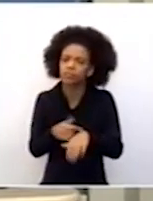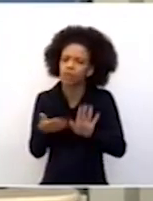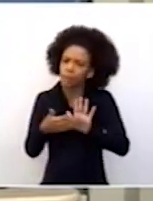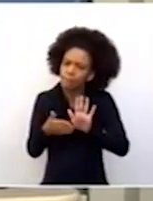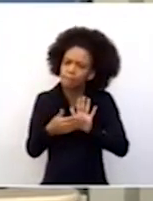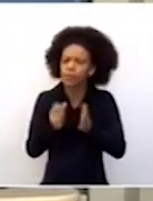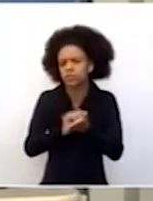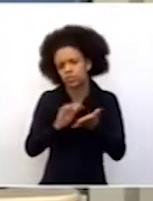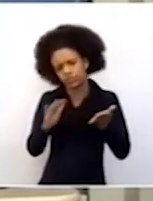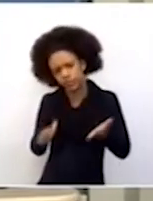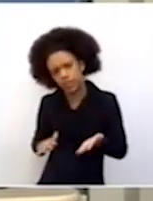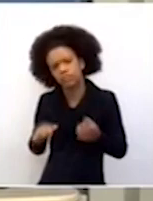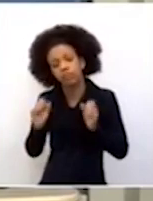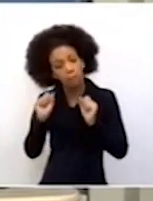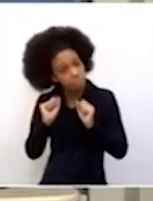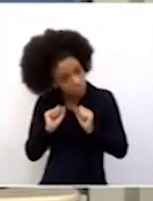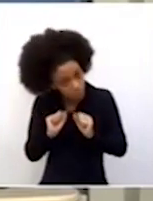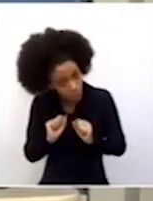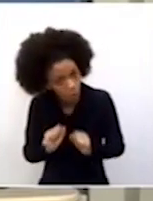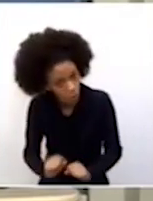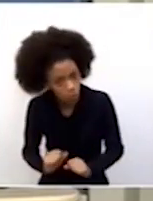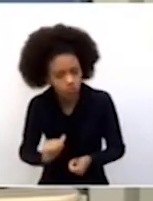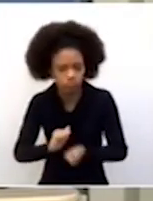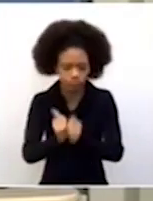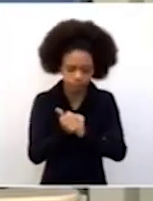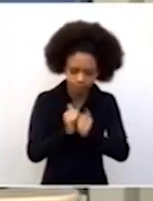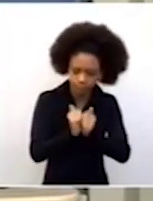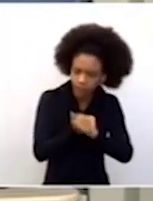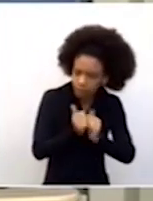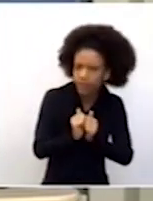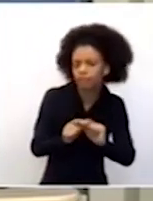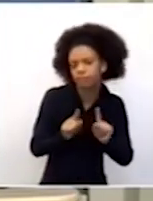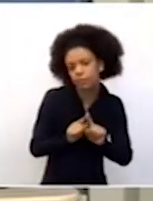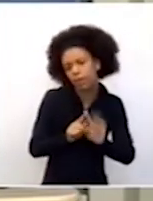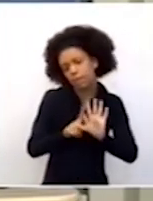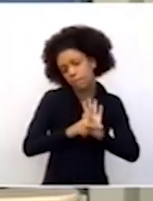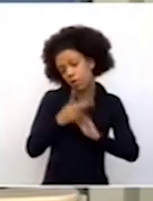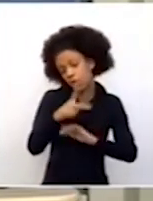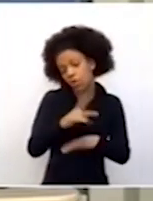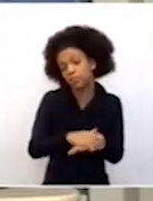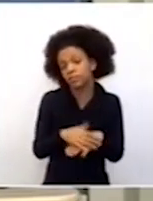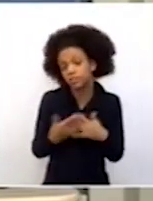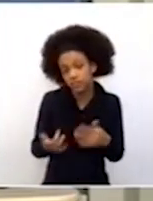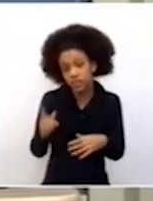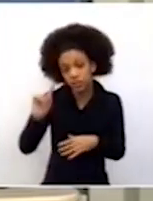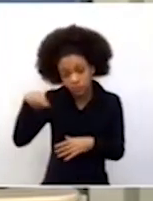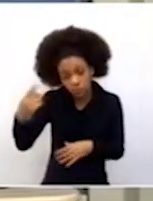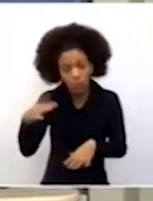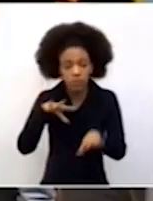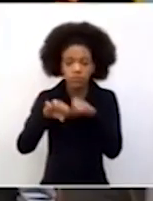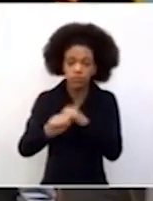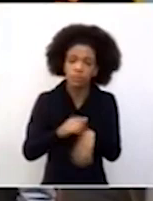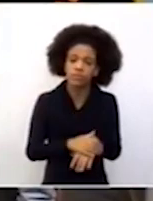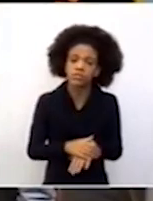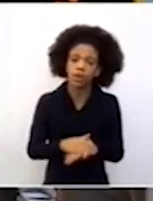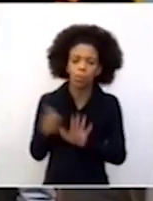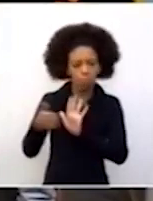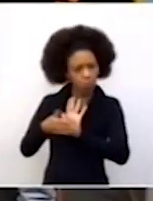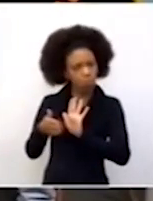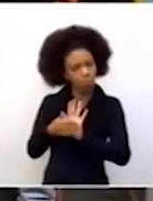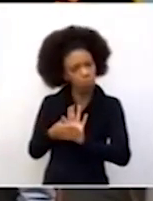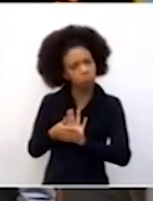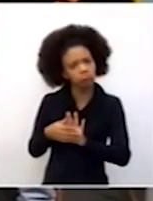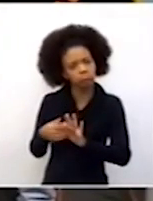essas atividades, né? Ele pode fazer suas adaptações e assim, no próximos ATPC, ele trazer essas contribuições para nós, né, Denise? Bacana. É